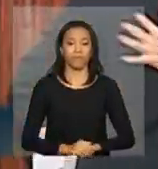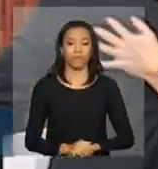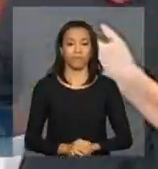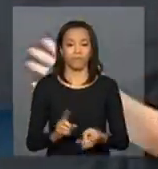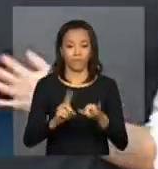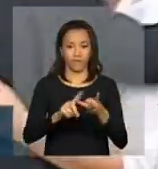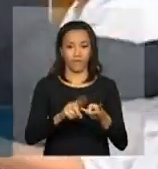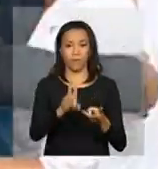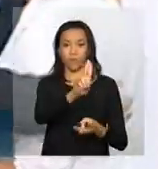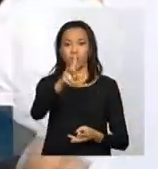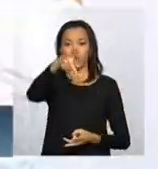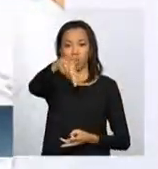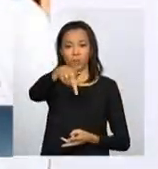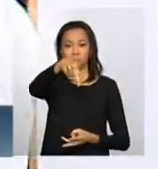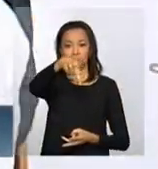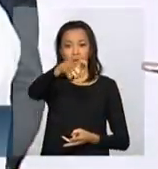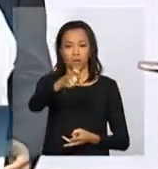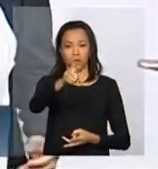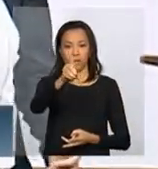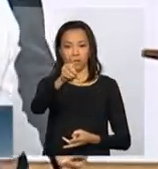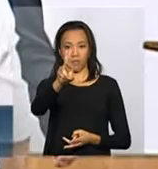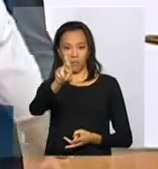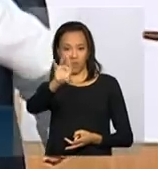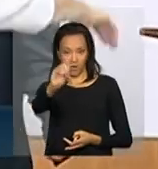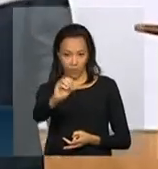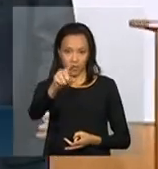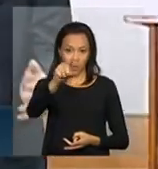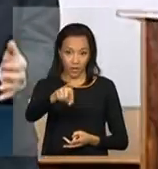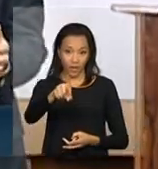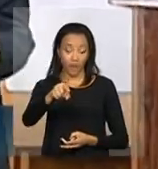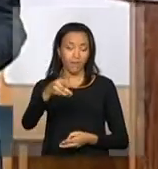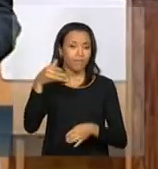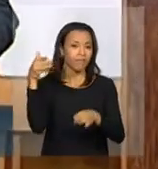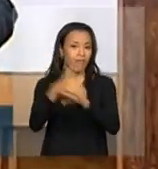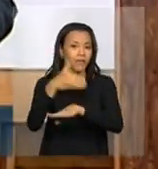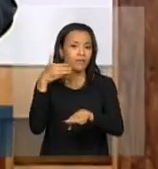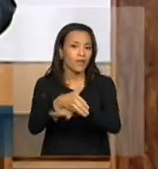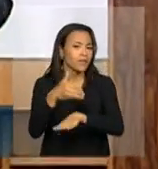e o senhor Pedro Pontual, diretor de Participação Social